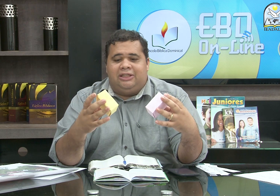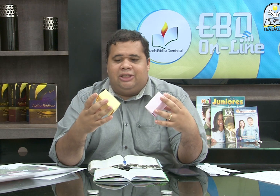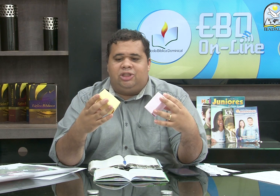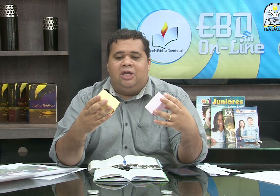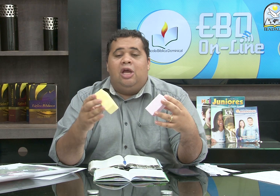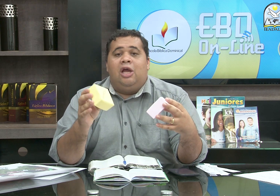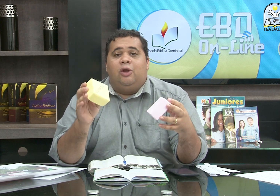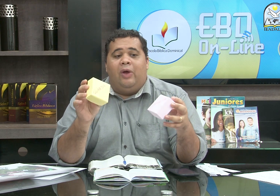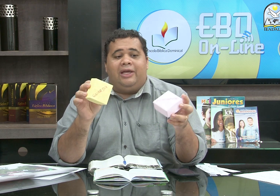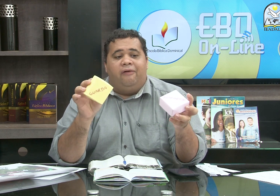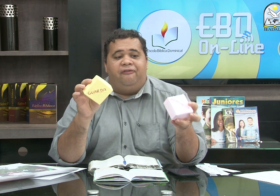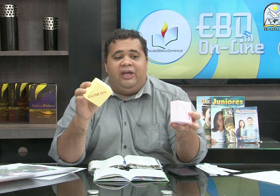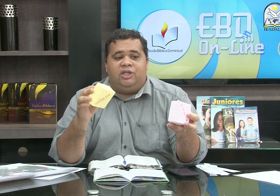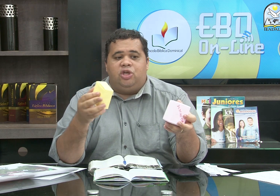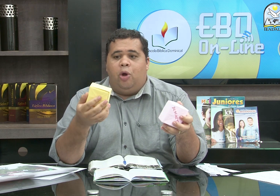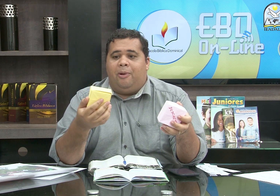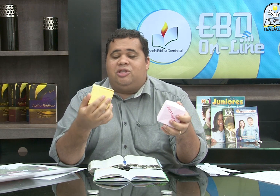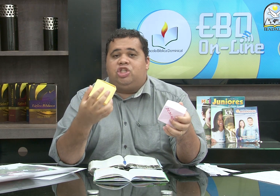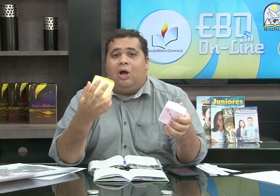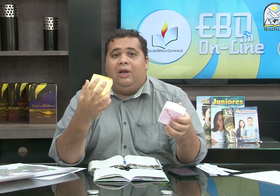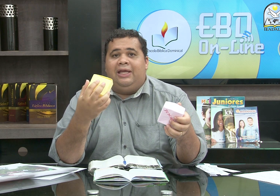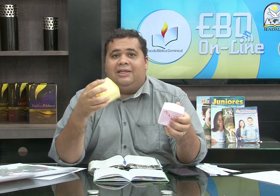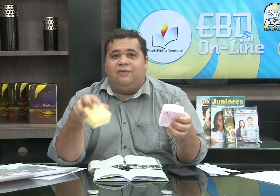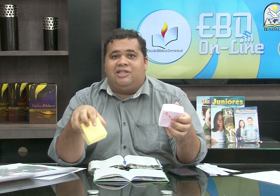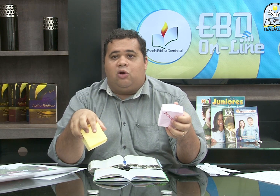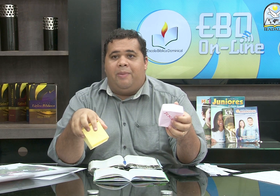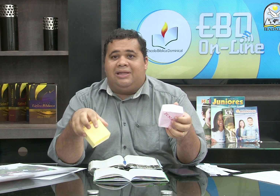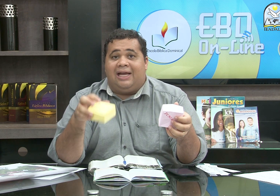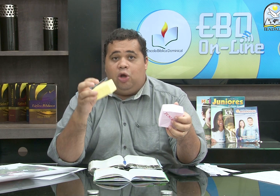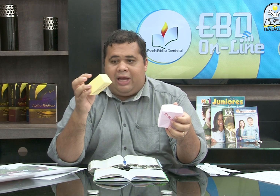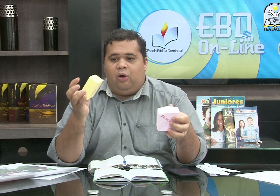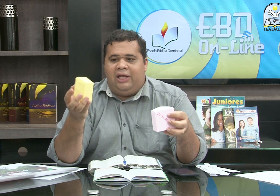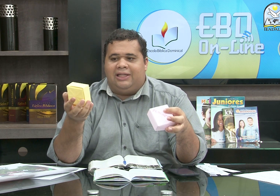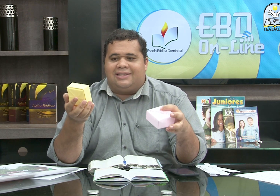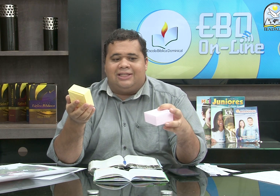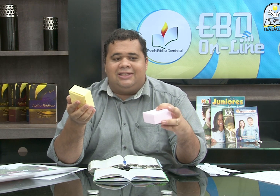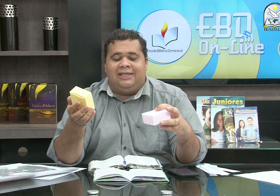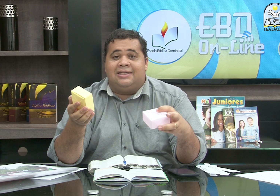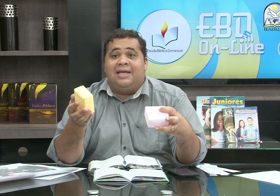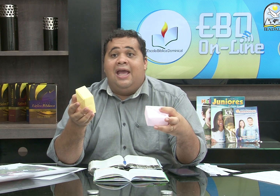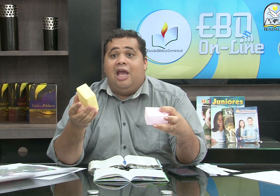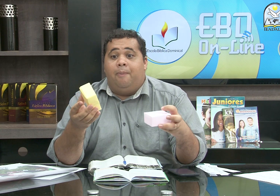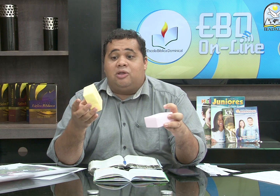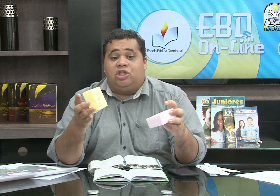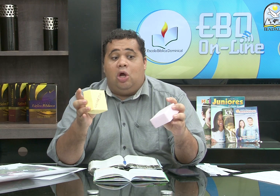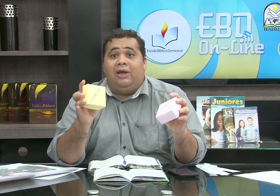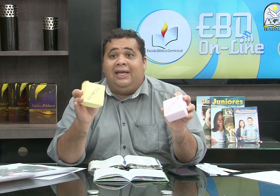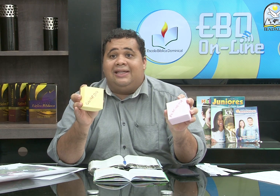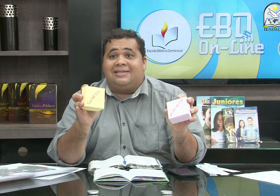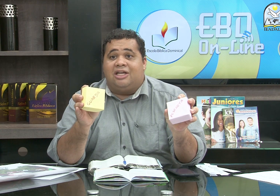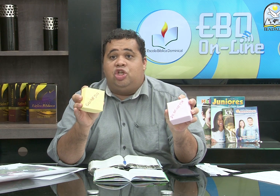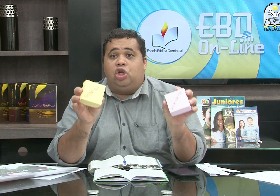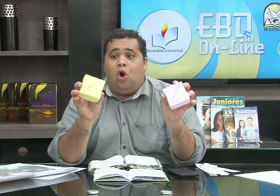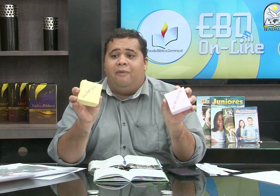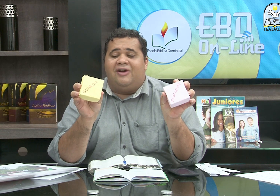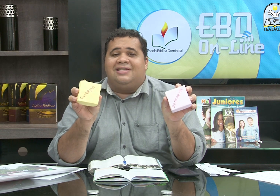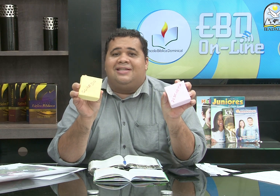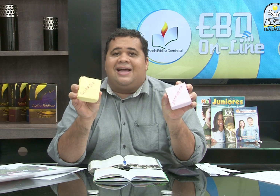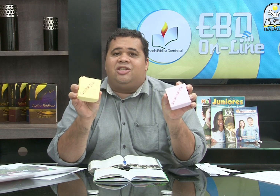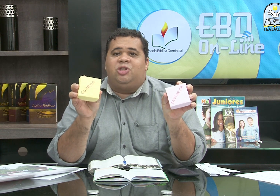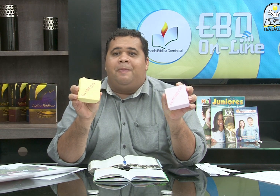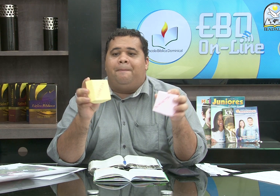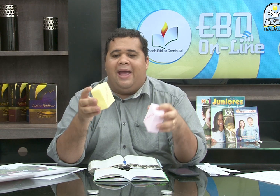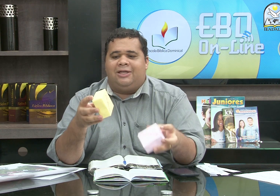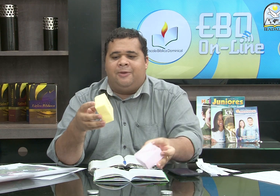caixinhas não é que eu fiz eu posso deixar o link se você comentar aqui eu quero o link das caixinhas eu posso deixar o link das caixinhas de como fazer